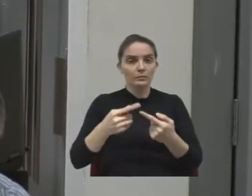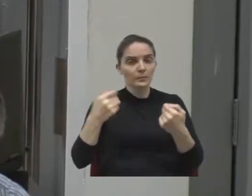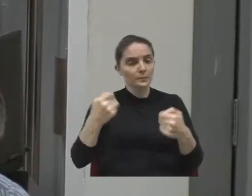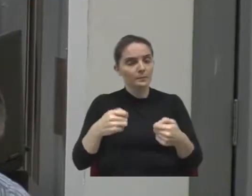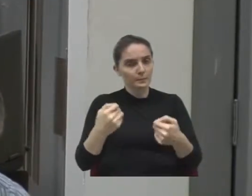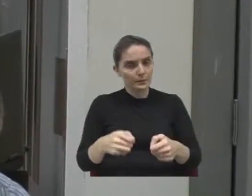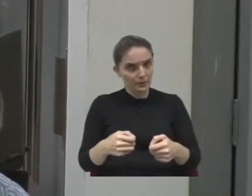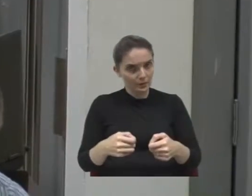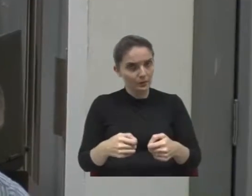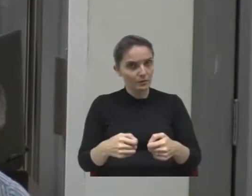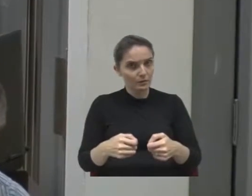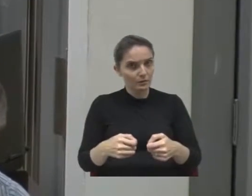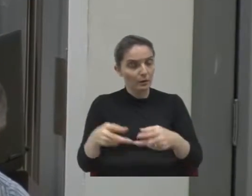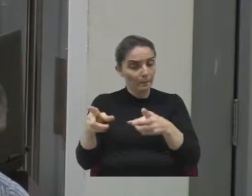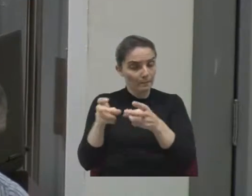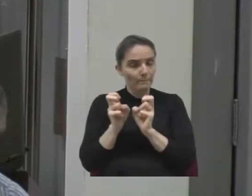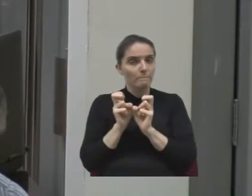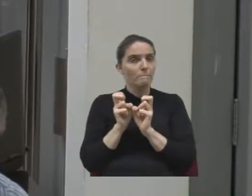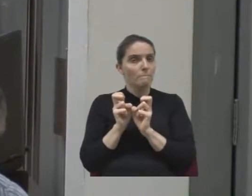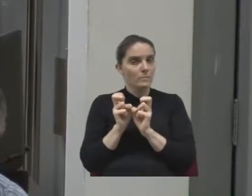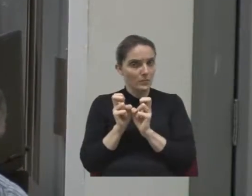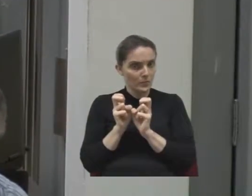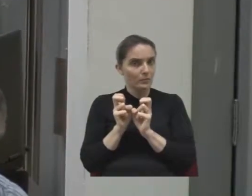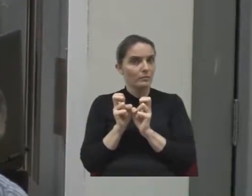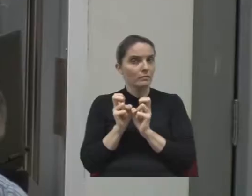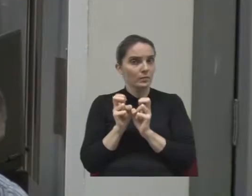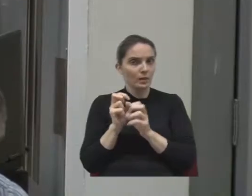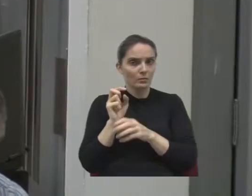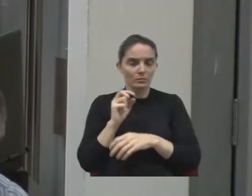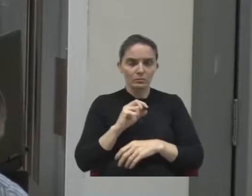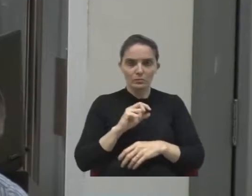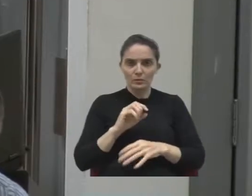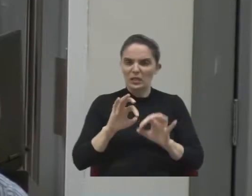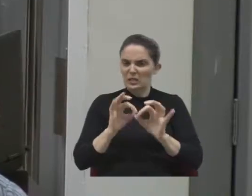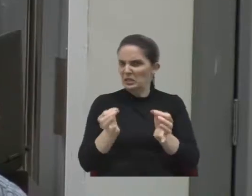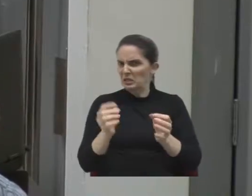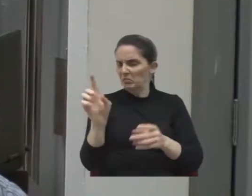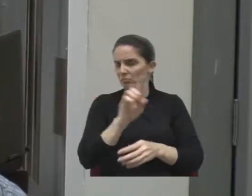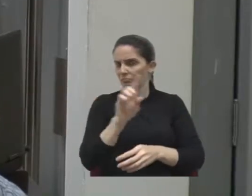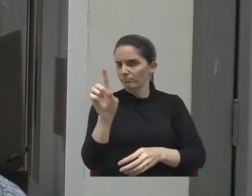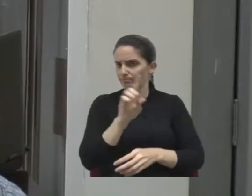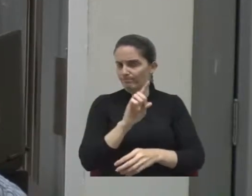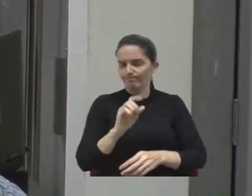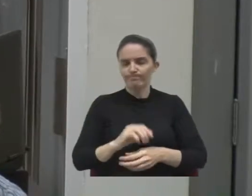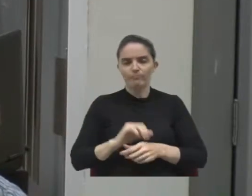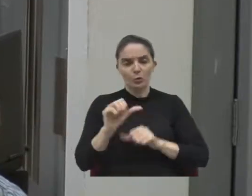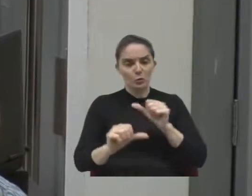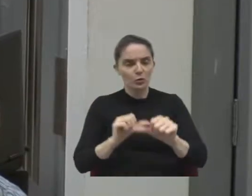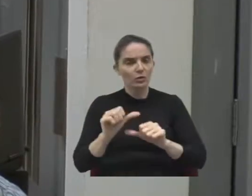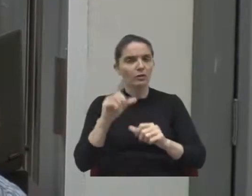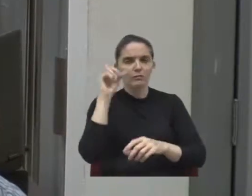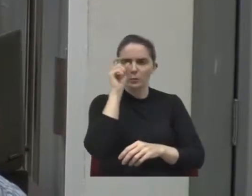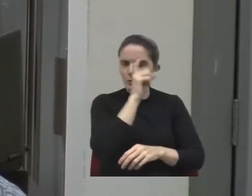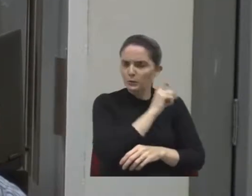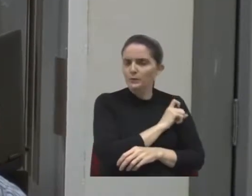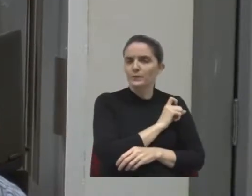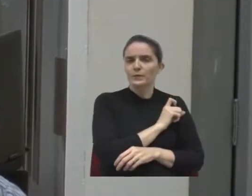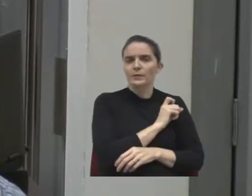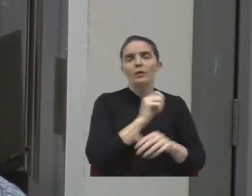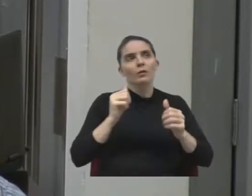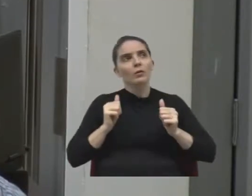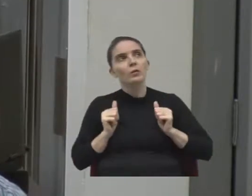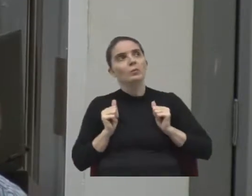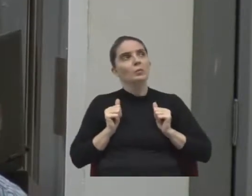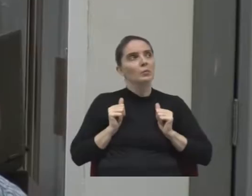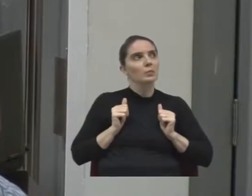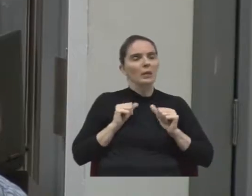esse olhar. Sabemos que não é fácil, óbvio, fazer mudanças, né? Sairmos da nossa zona de conforto, não é fácil.